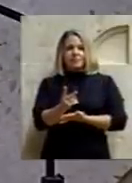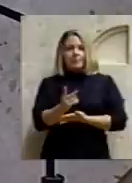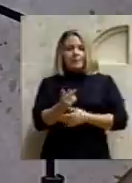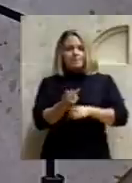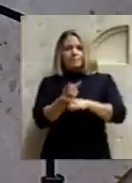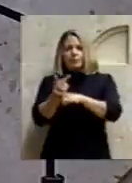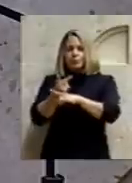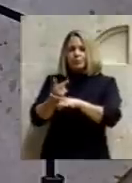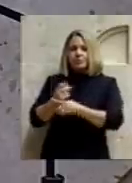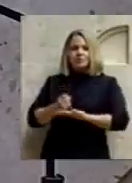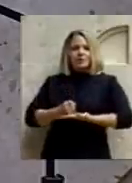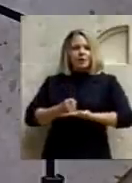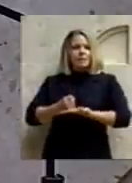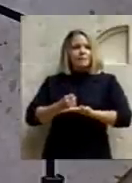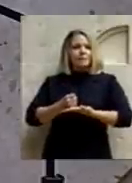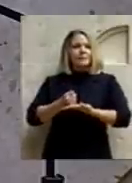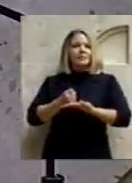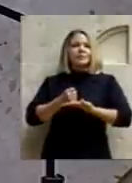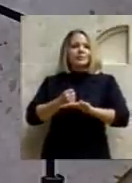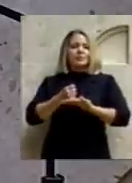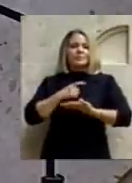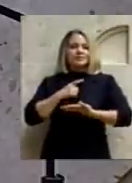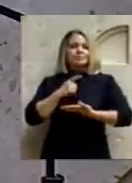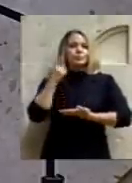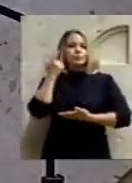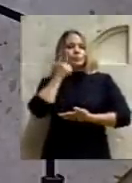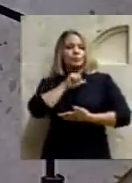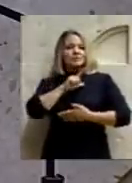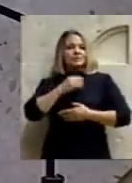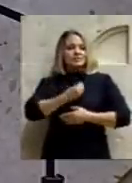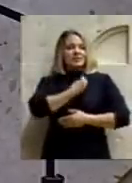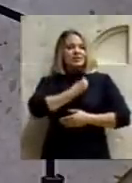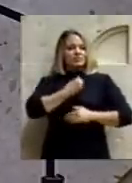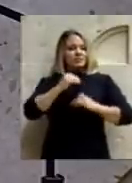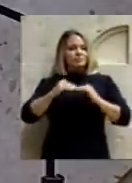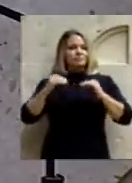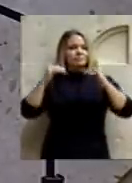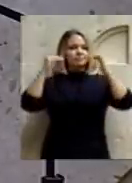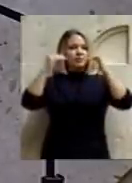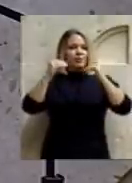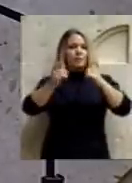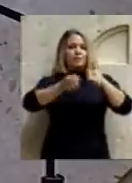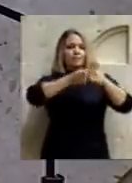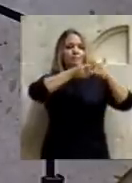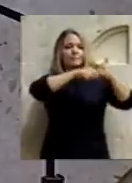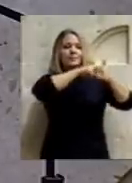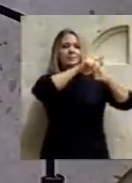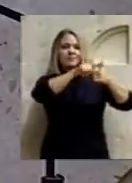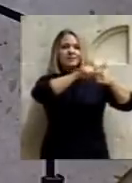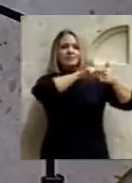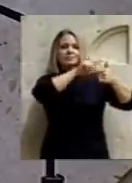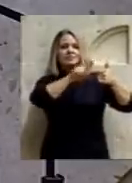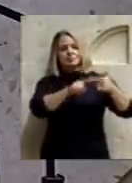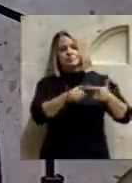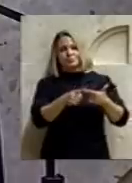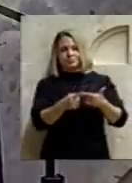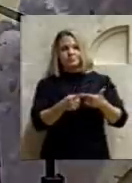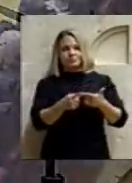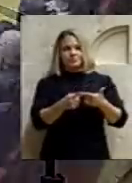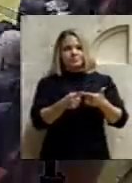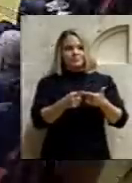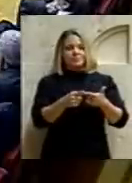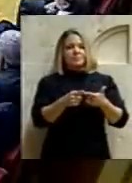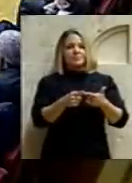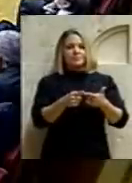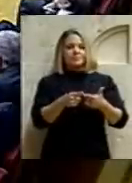busca de apoio para uma singela promoção do juiz do primeiro ao segundo grau de